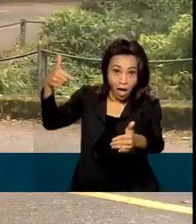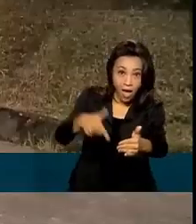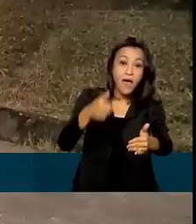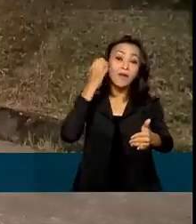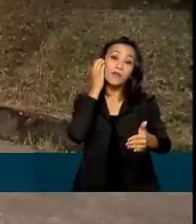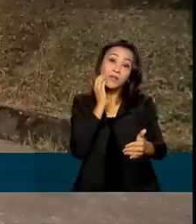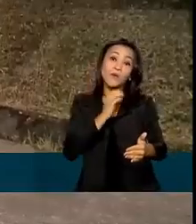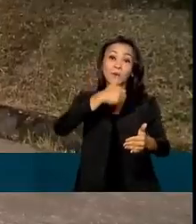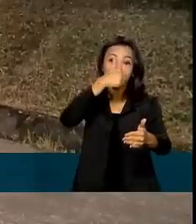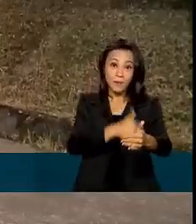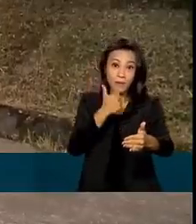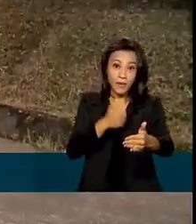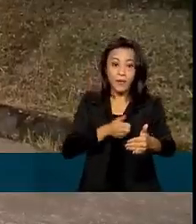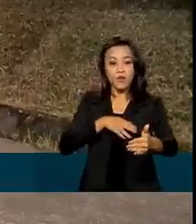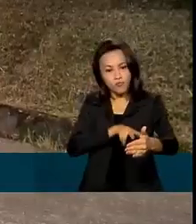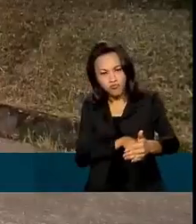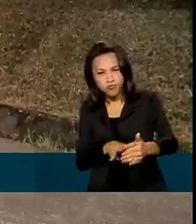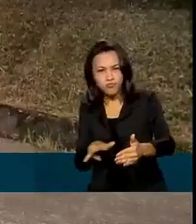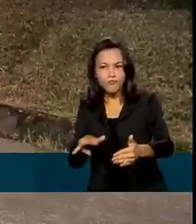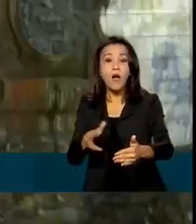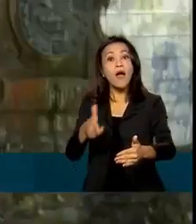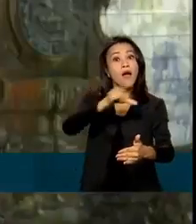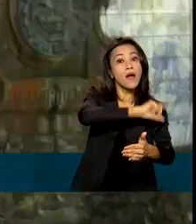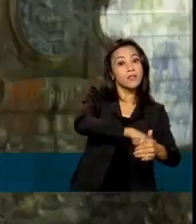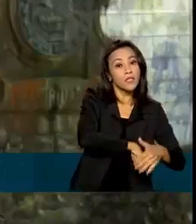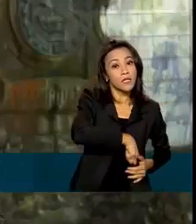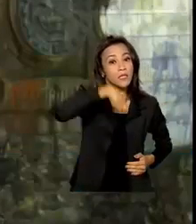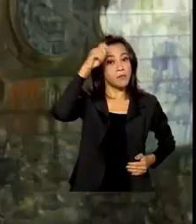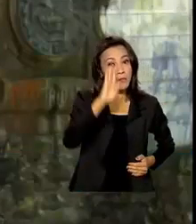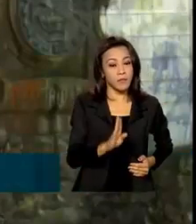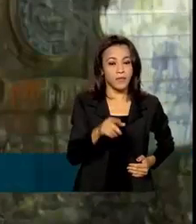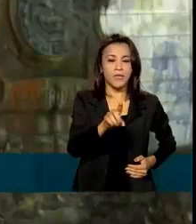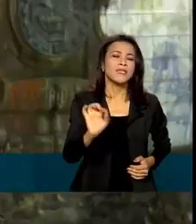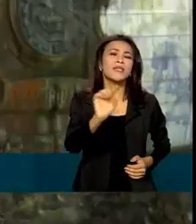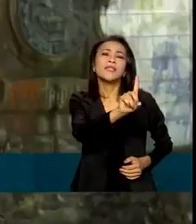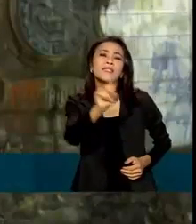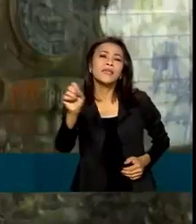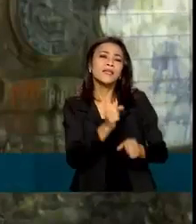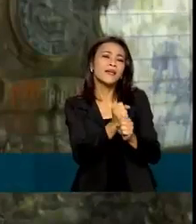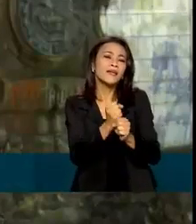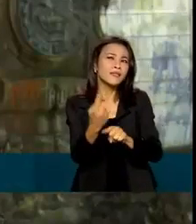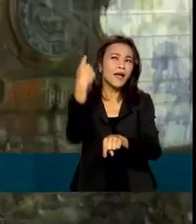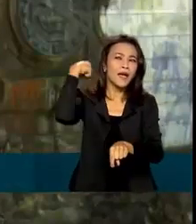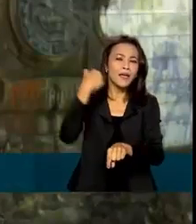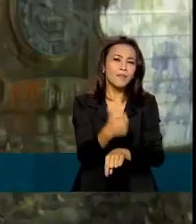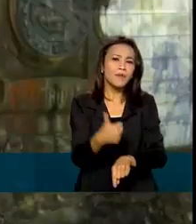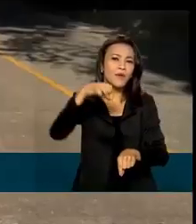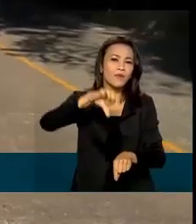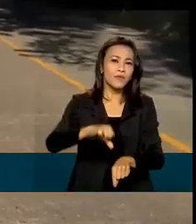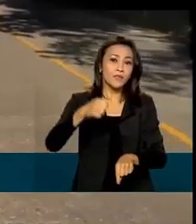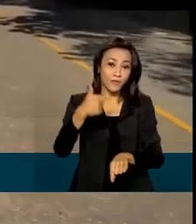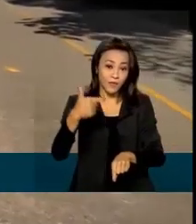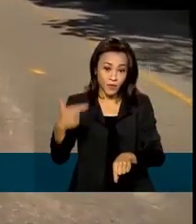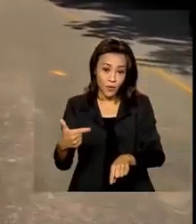passou antes de proclamar a independência do Brasil depois de 100 anos em 1922 monumentos foram construídos